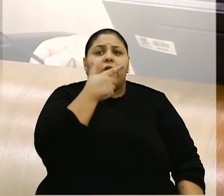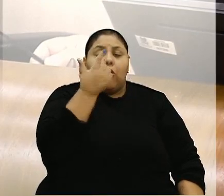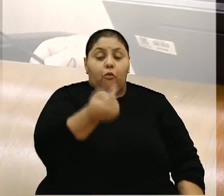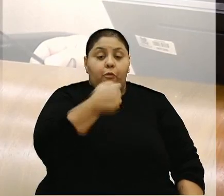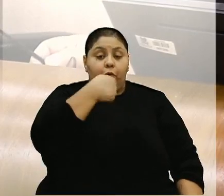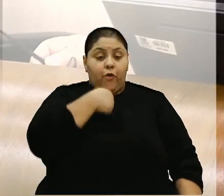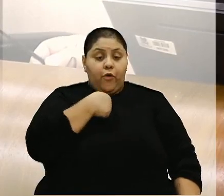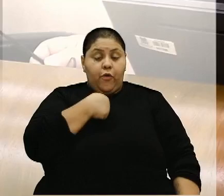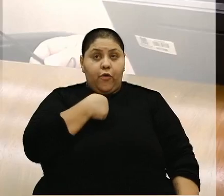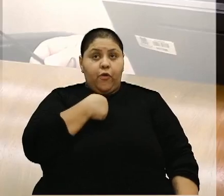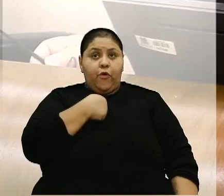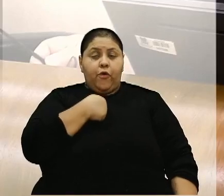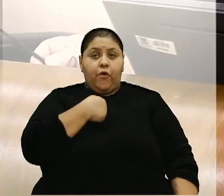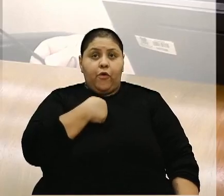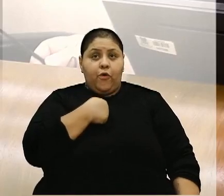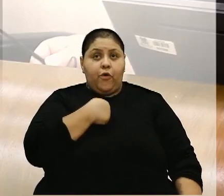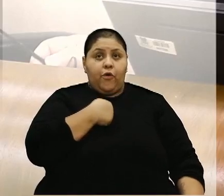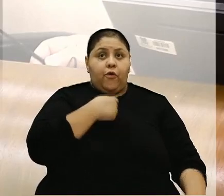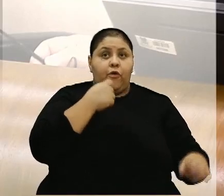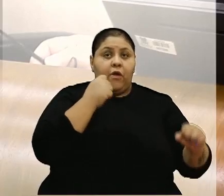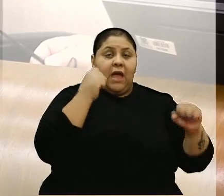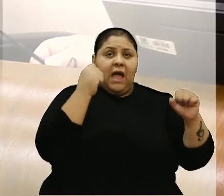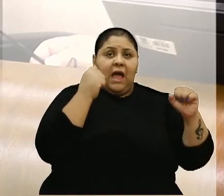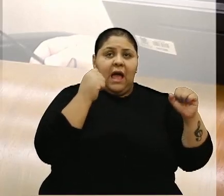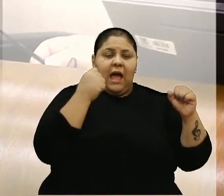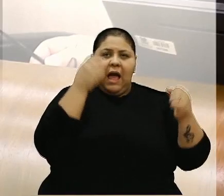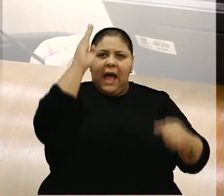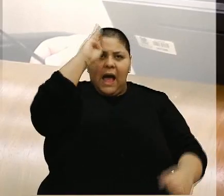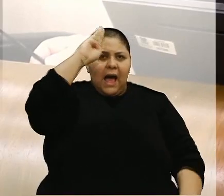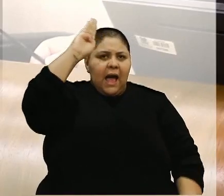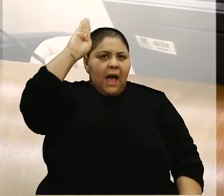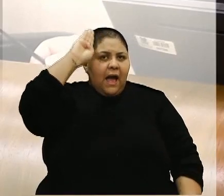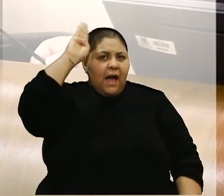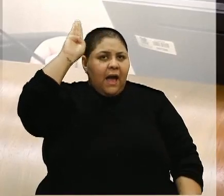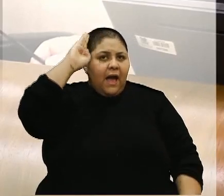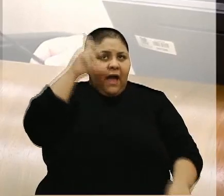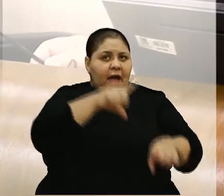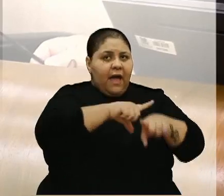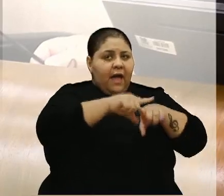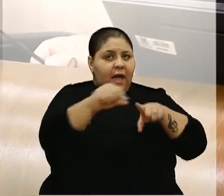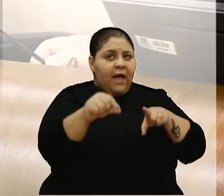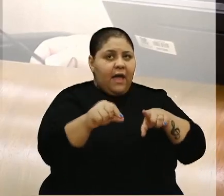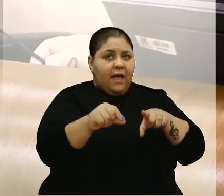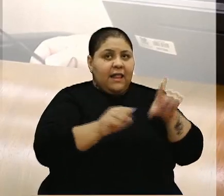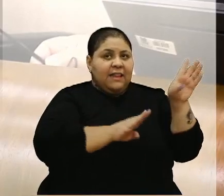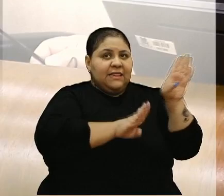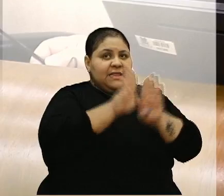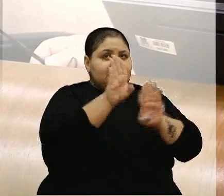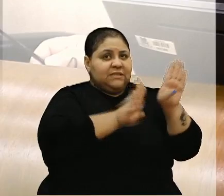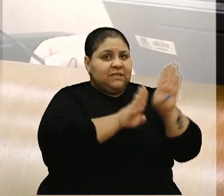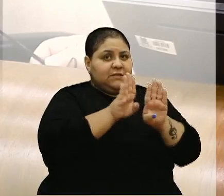a academia, enquanto eu estiver aqui na gestão, quando eu sair daqui, ela vai estar licitada.